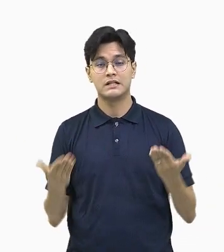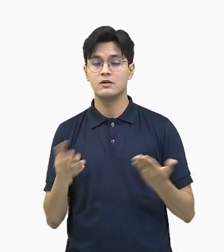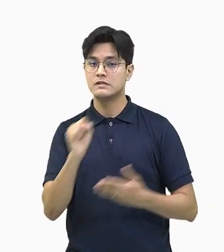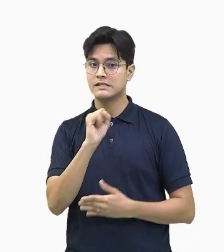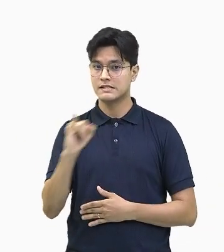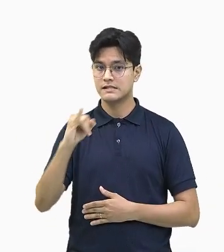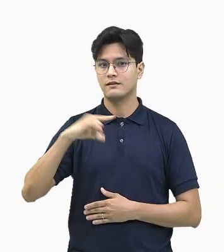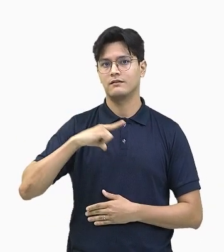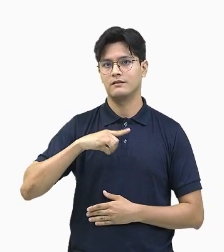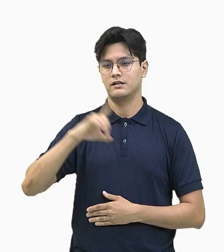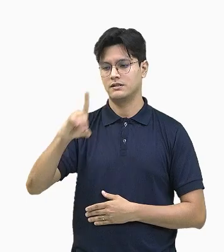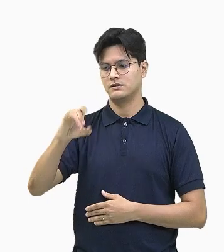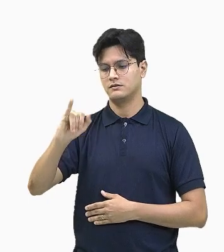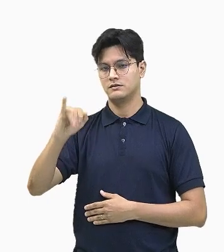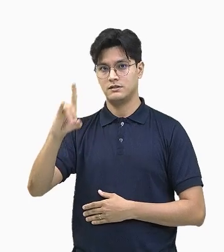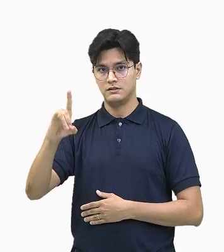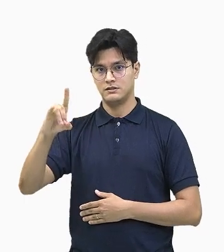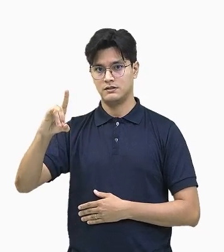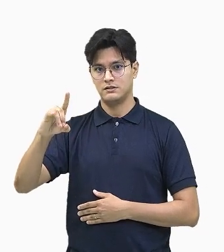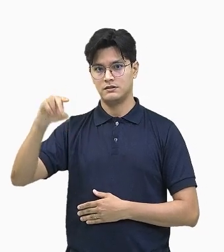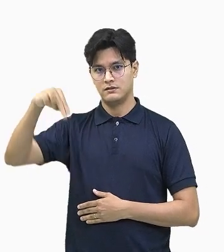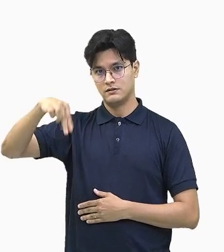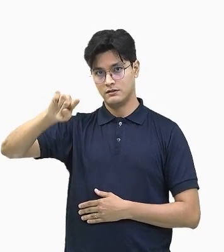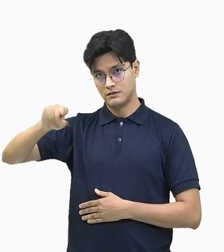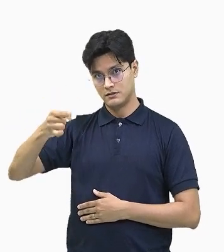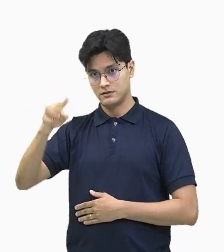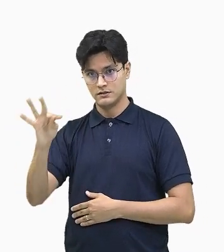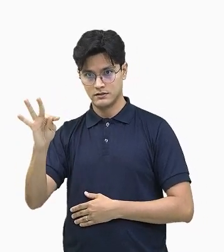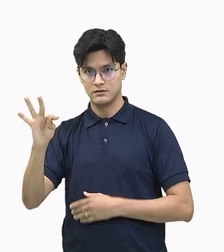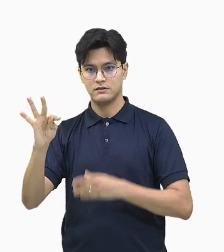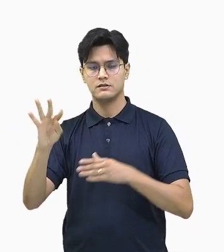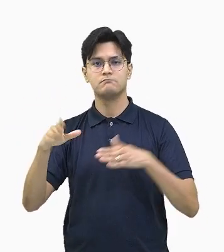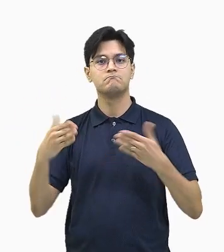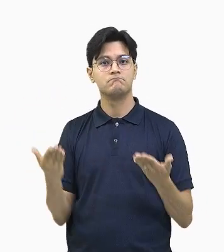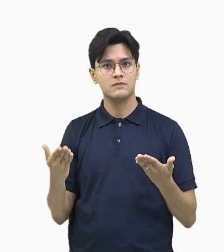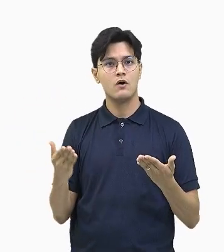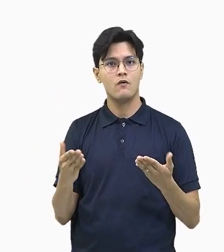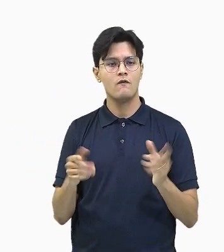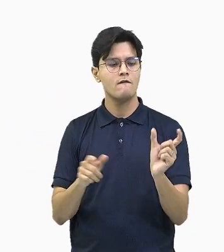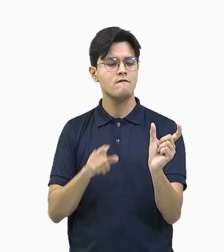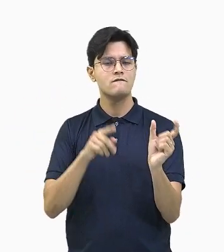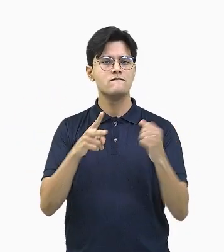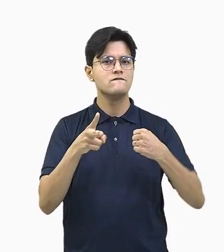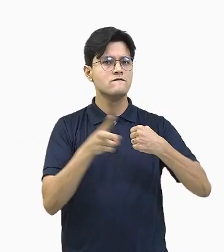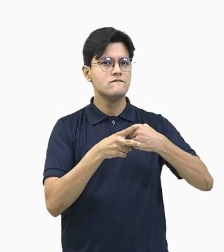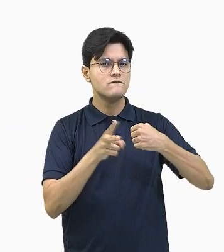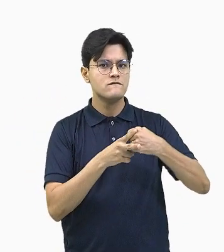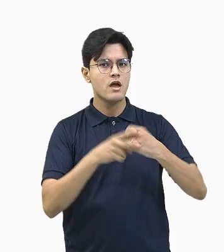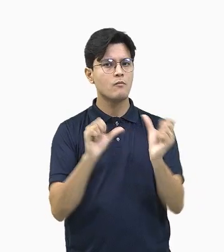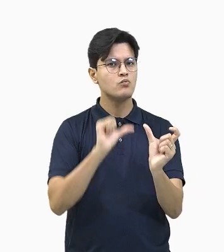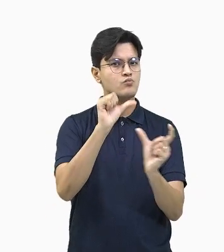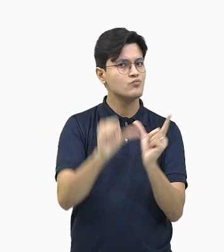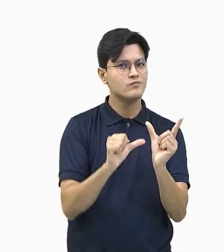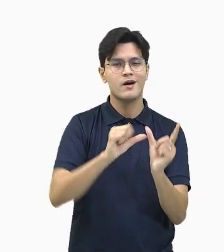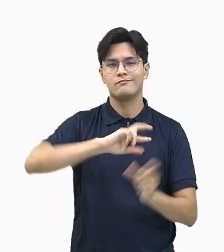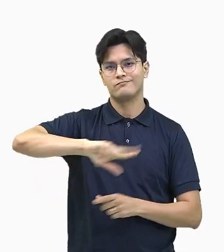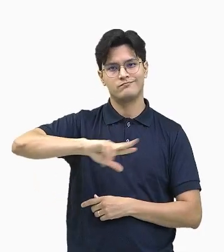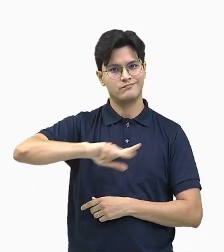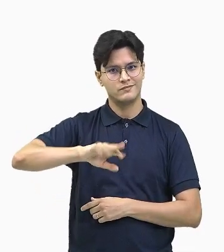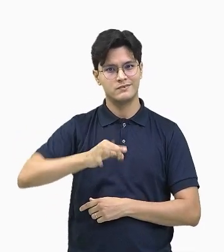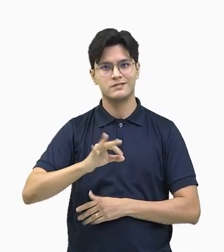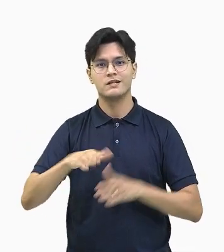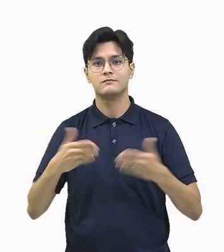aqui, ou o uso do did, eu não vou conjugar o verbo. Veja que o go não virou went. Ele fica na